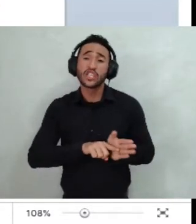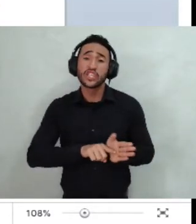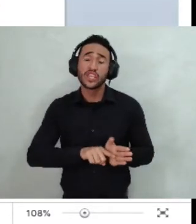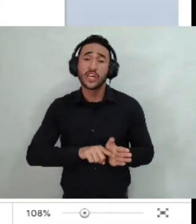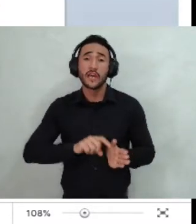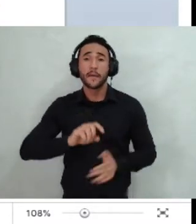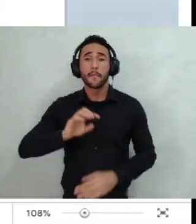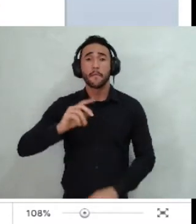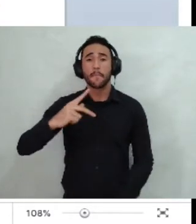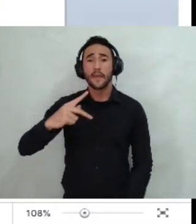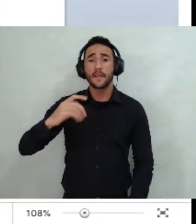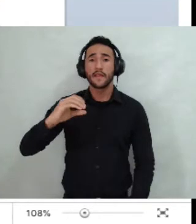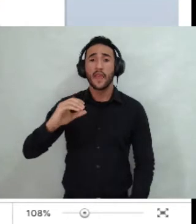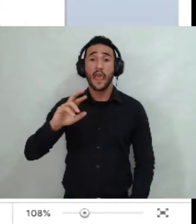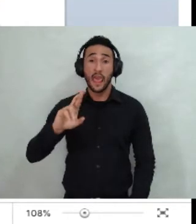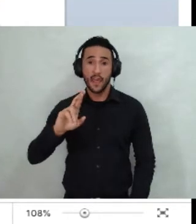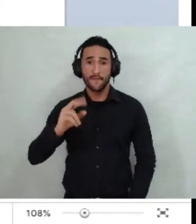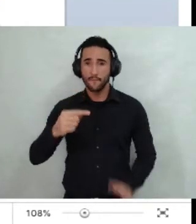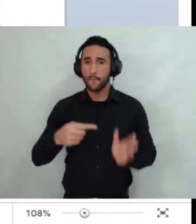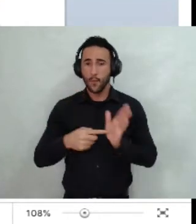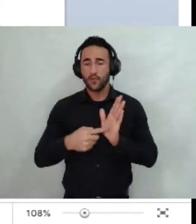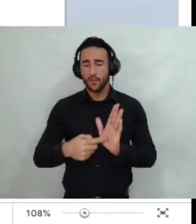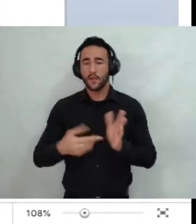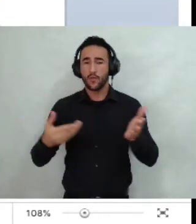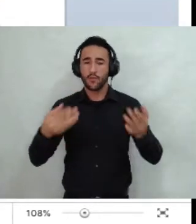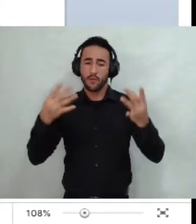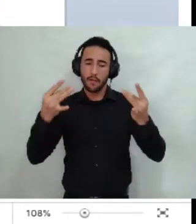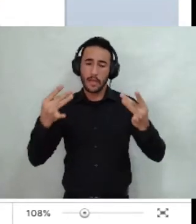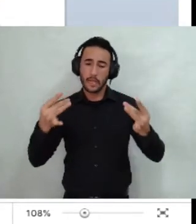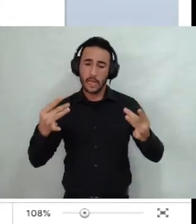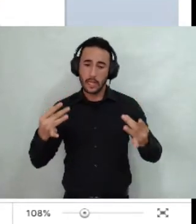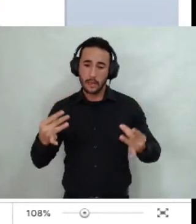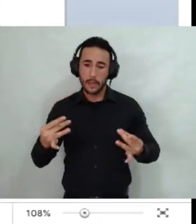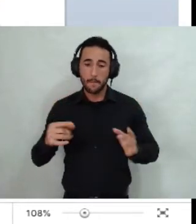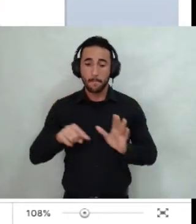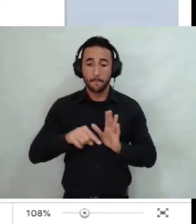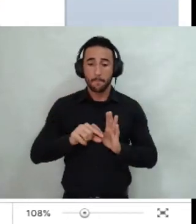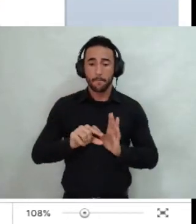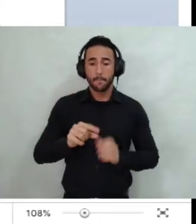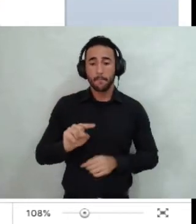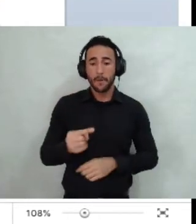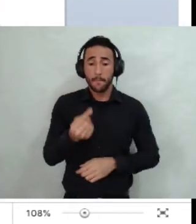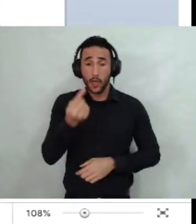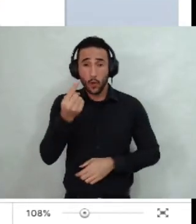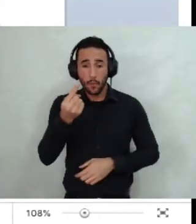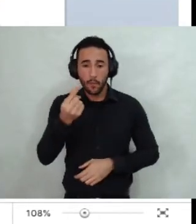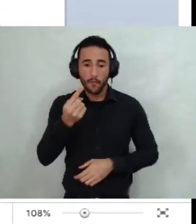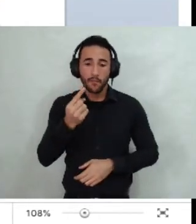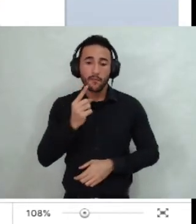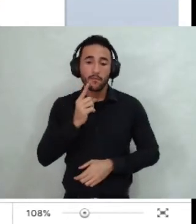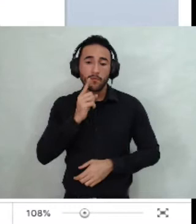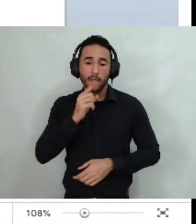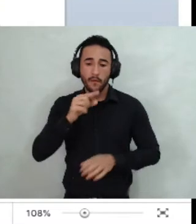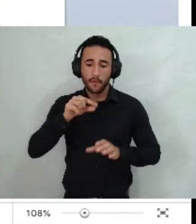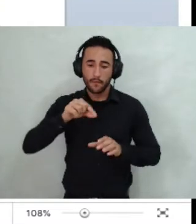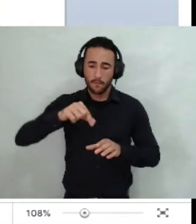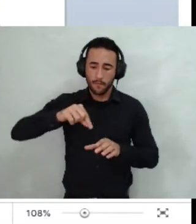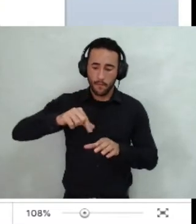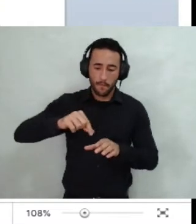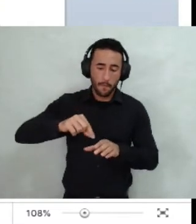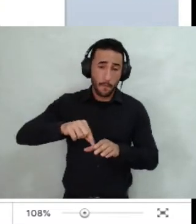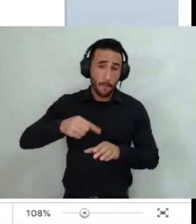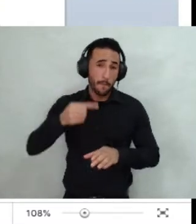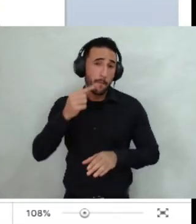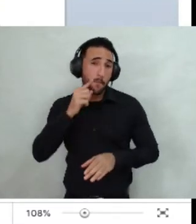funciona o teste de PCR. Então, nós coletamos a amostra do paciente da secreção de orofaringe.